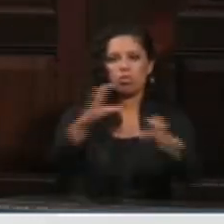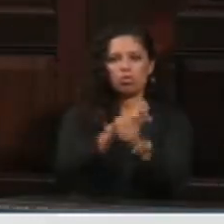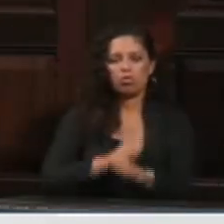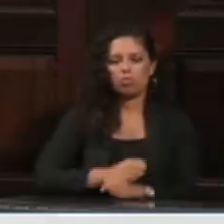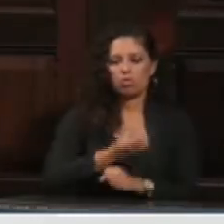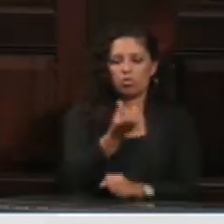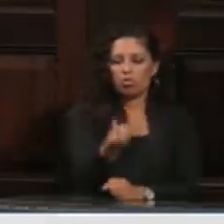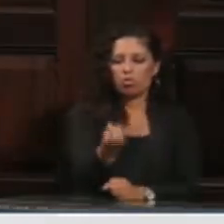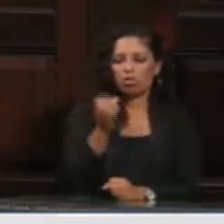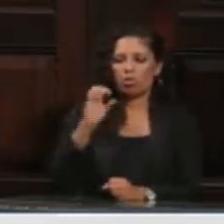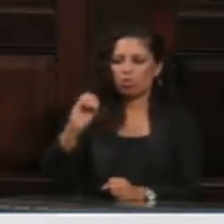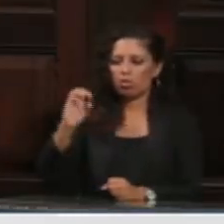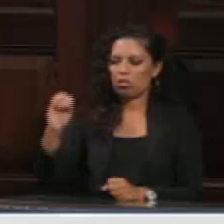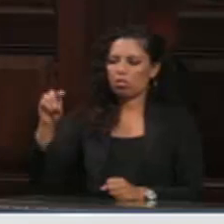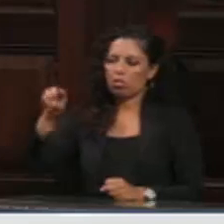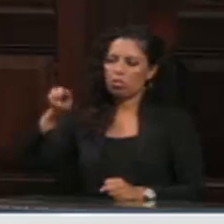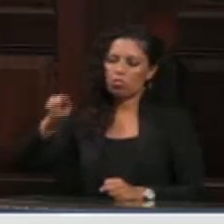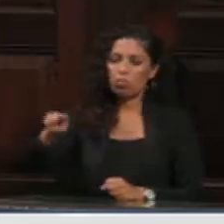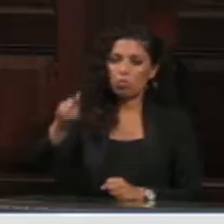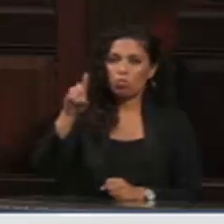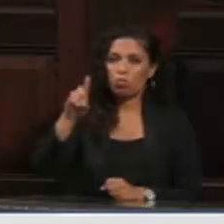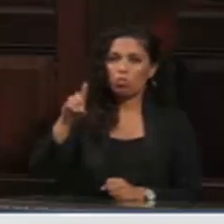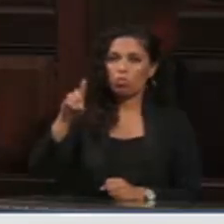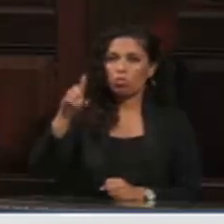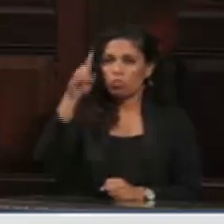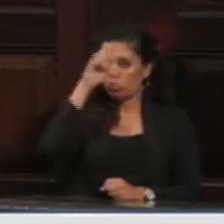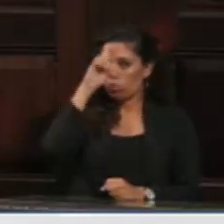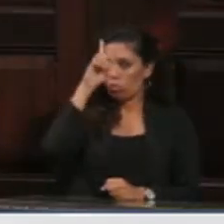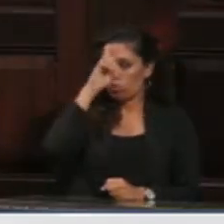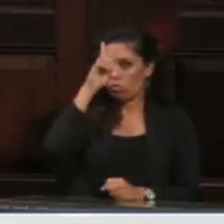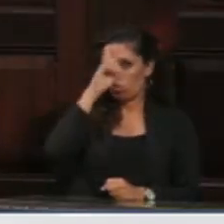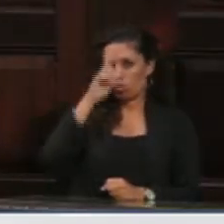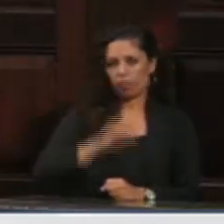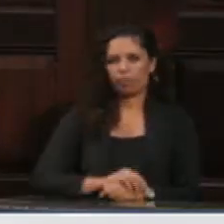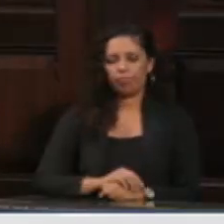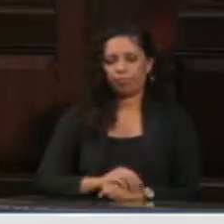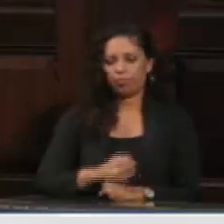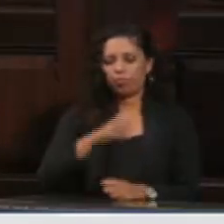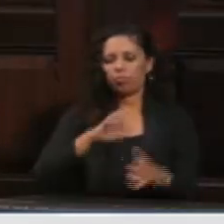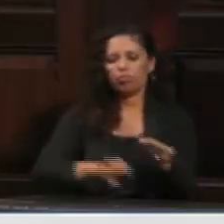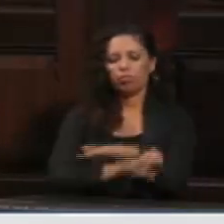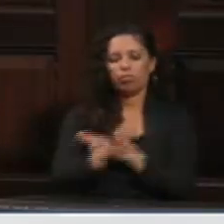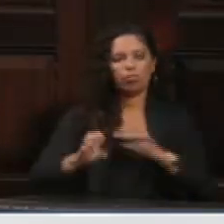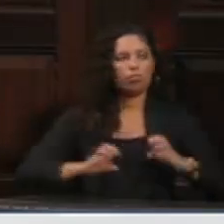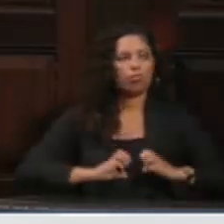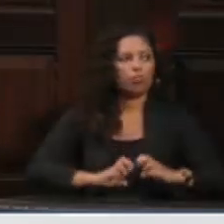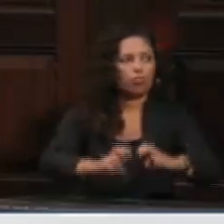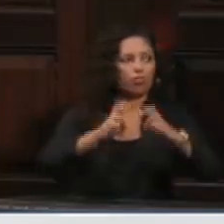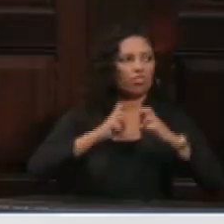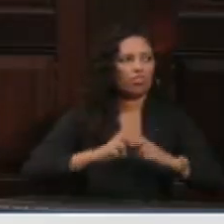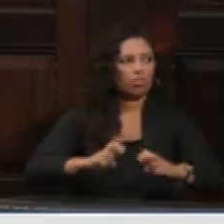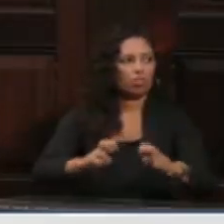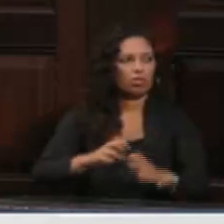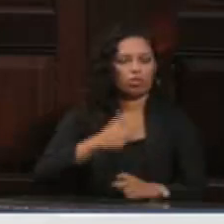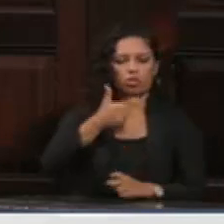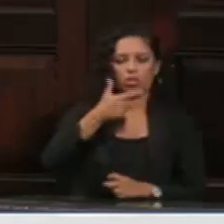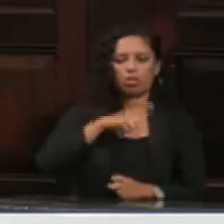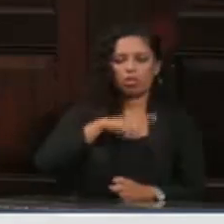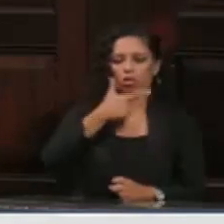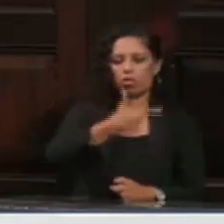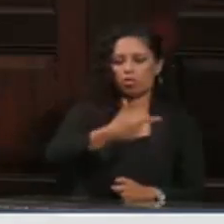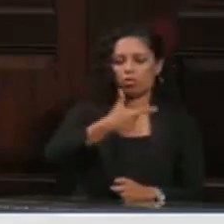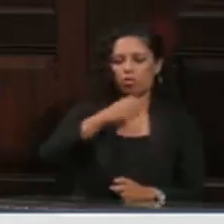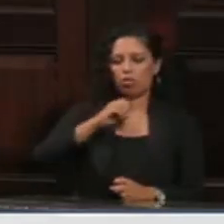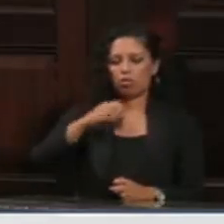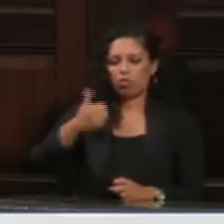mil usuários e usuárias por dia. A supervia, das 201 composições